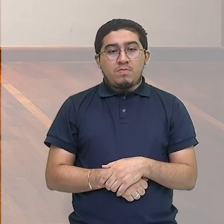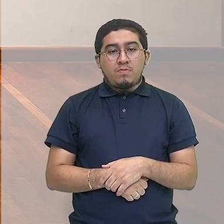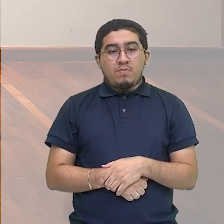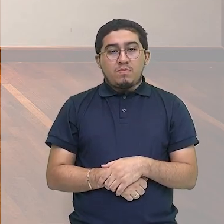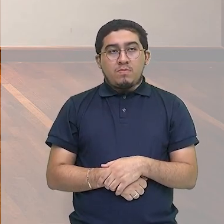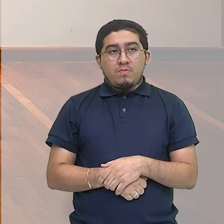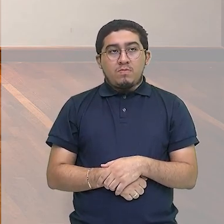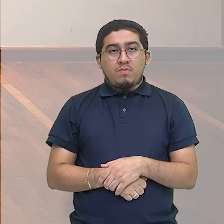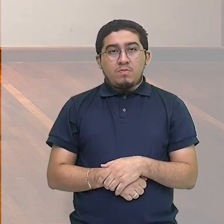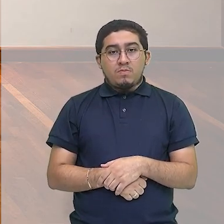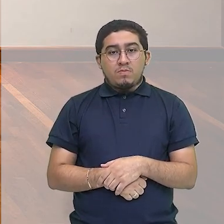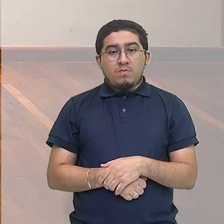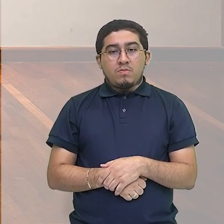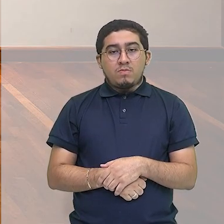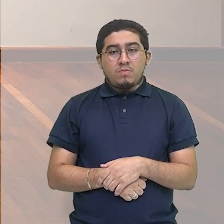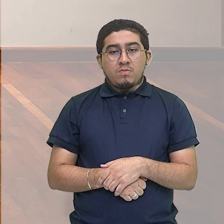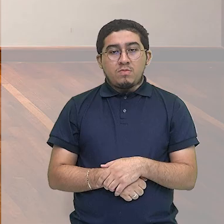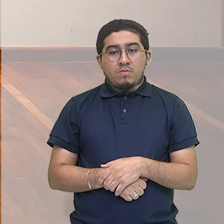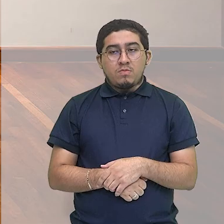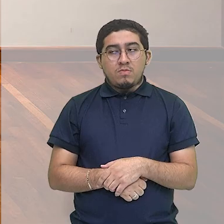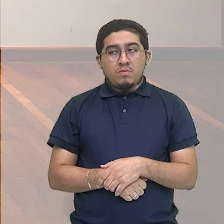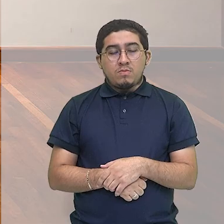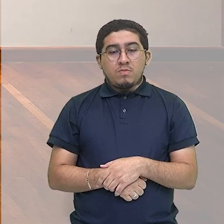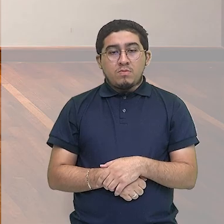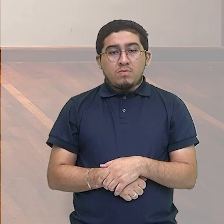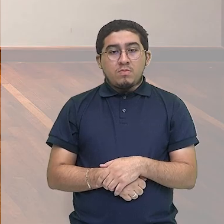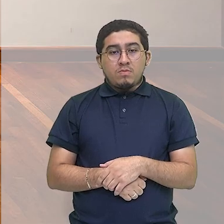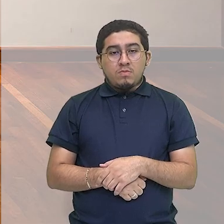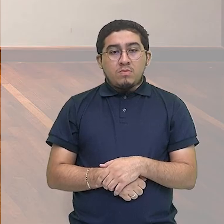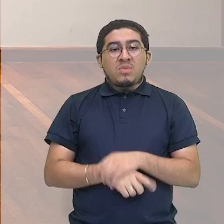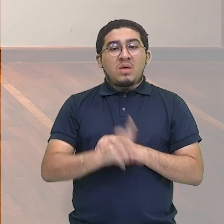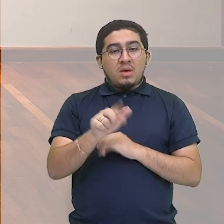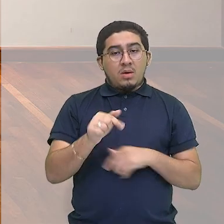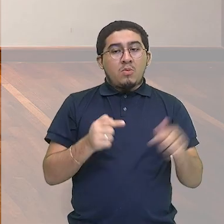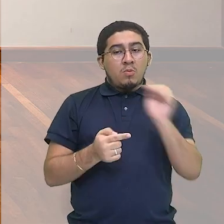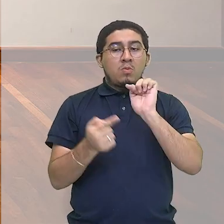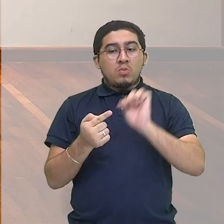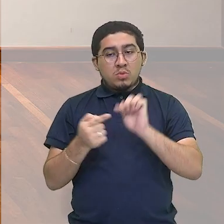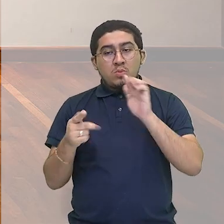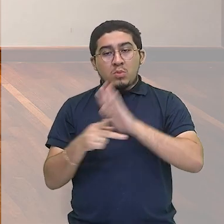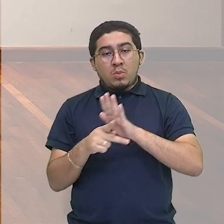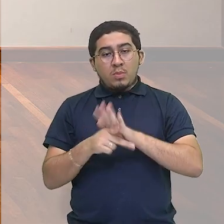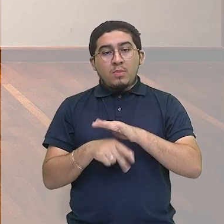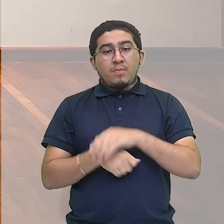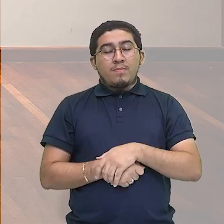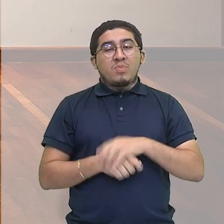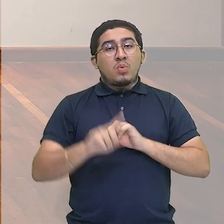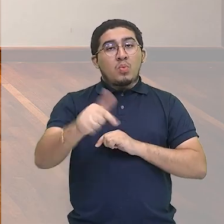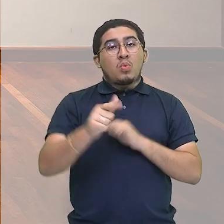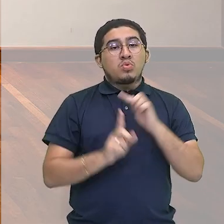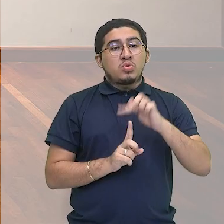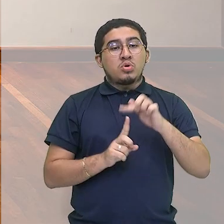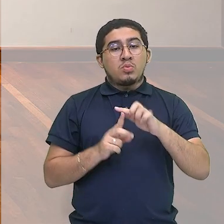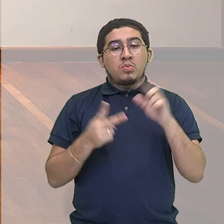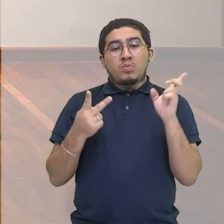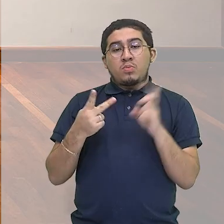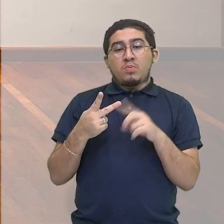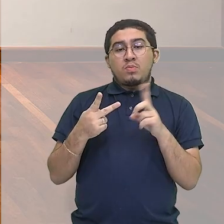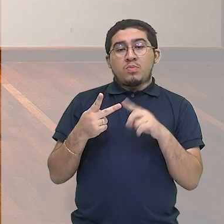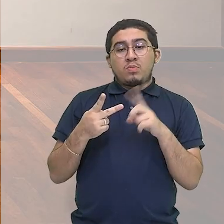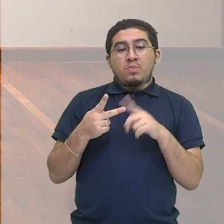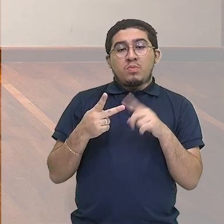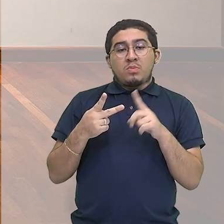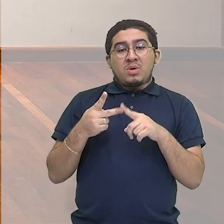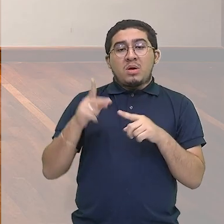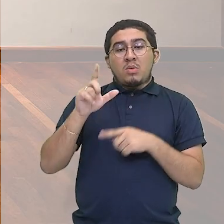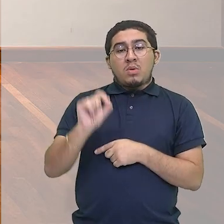chamada ação racional com relação a fins, tem um fim objetivo. O outro tipo de ação é a ação social racional